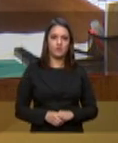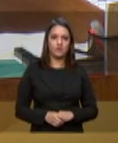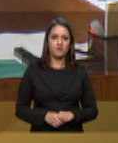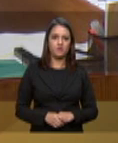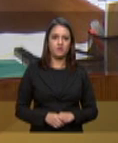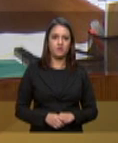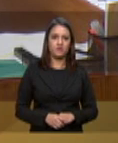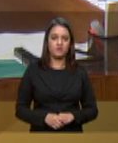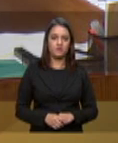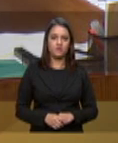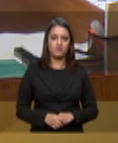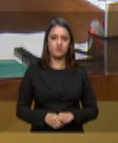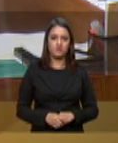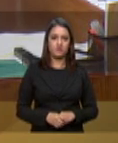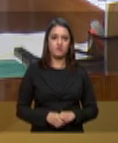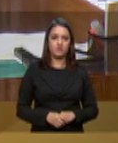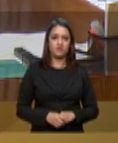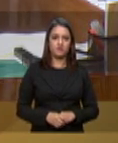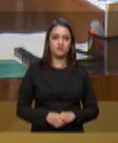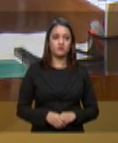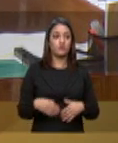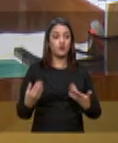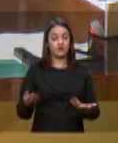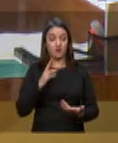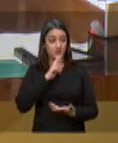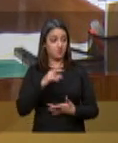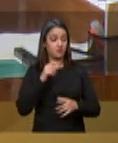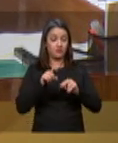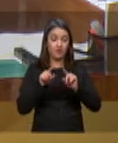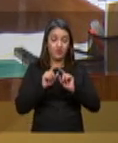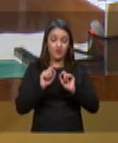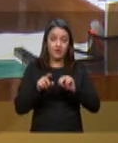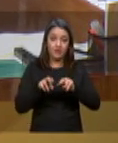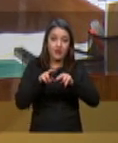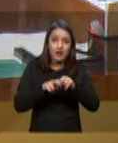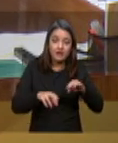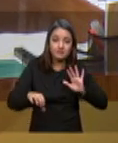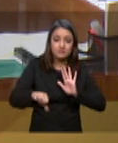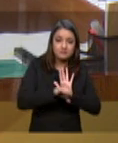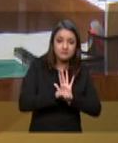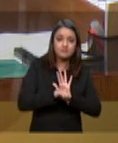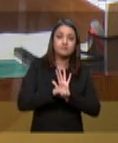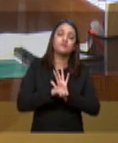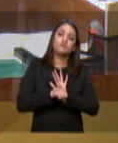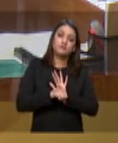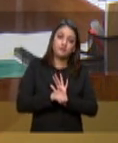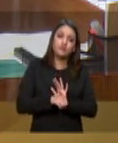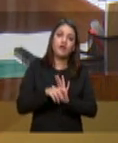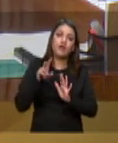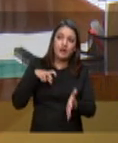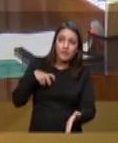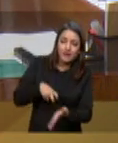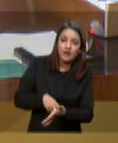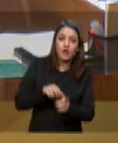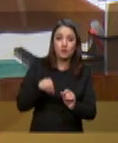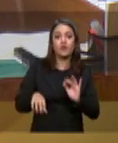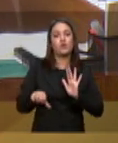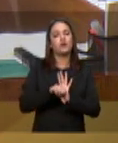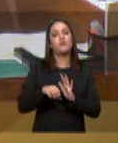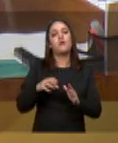A resposta à de partida da distinção, à luz da lei penal incriminatória, se cuida de crime material, de